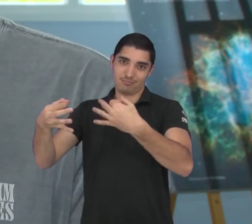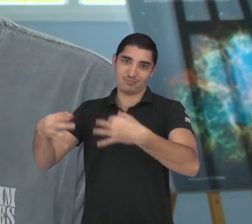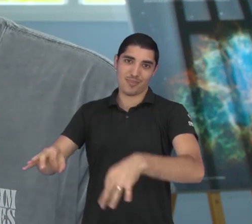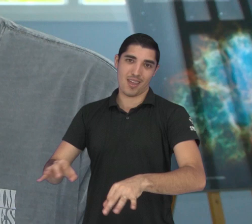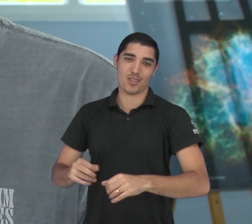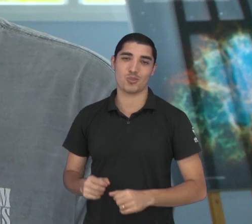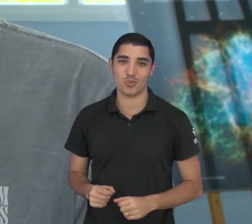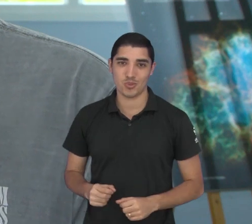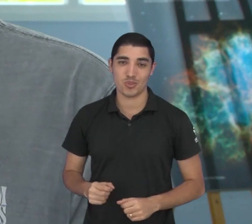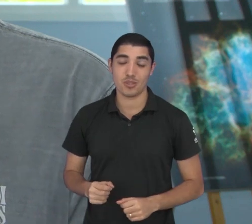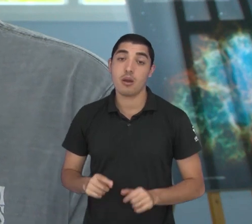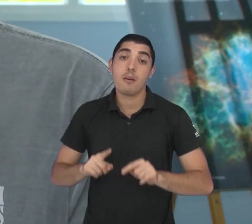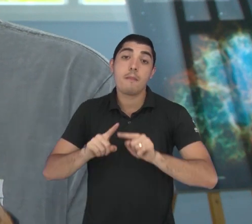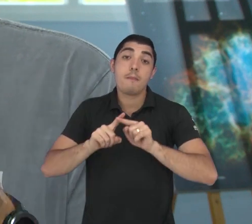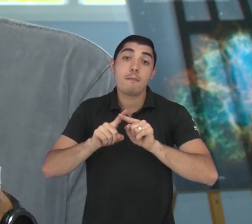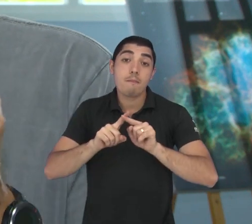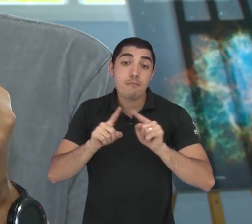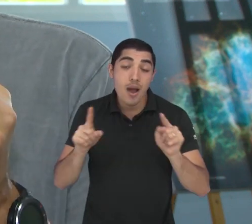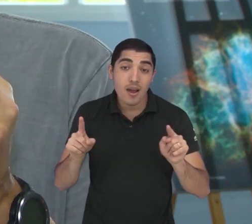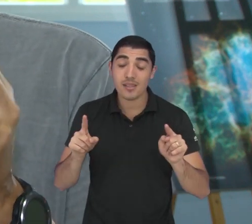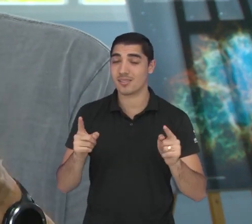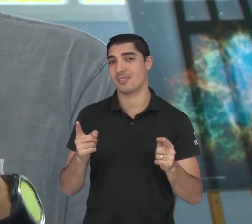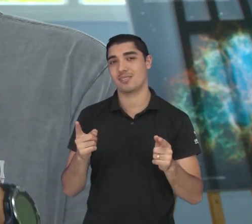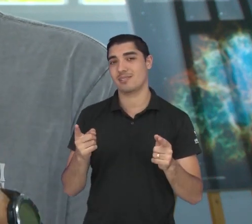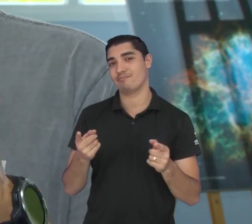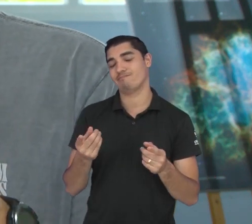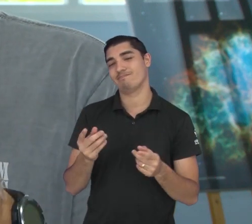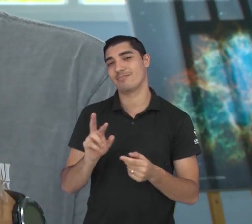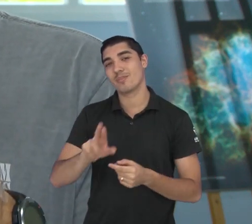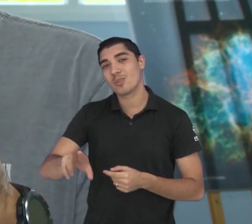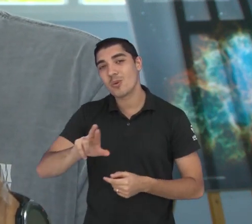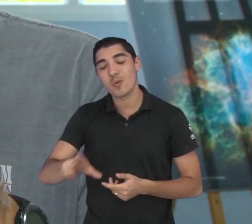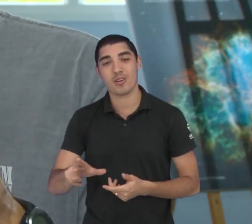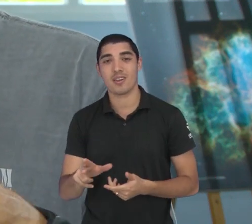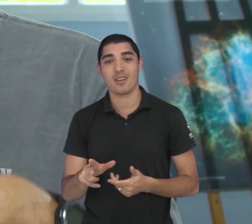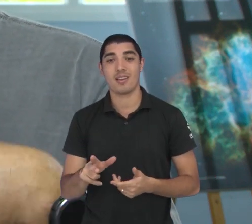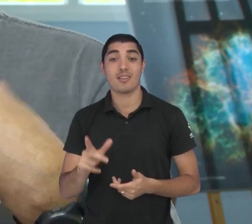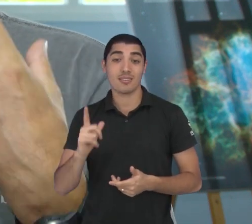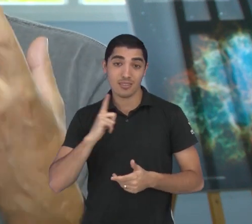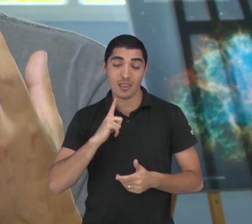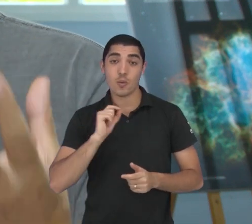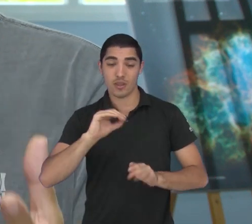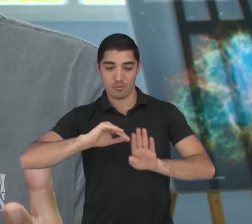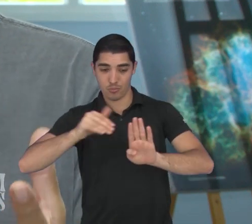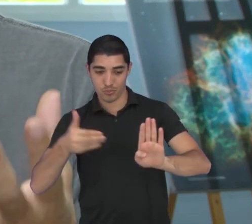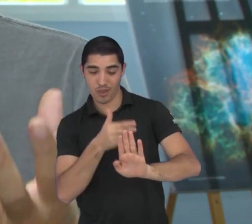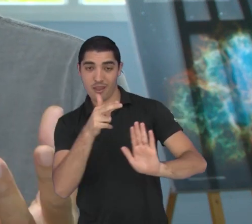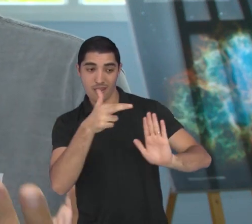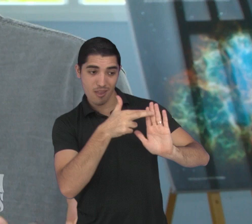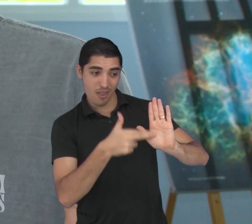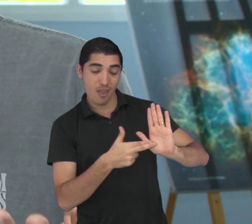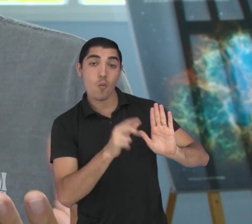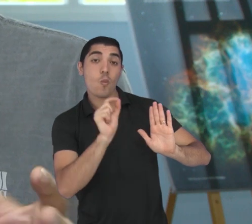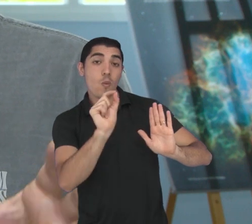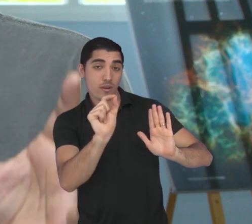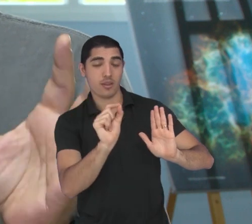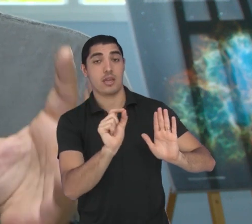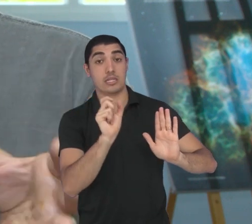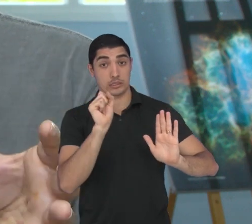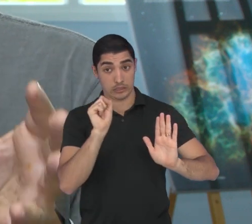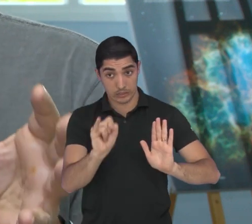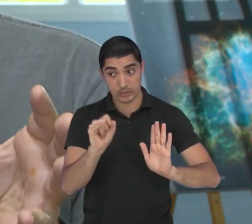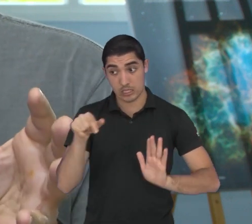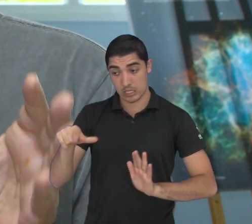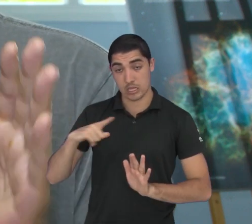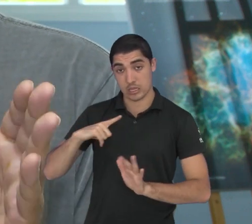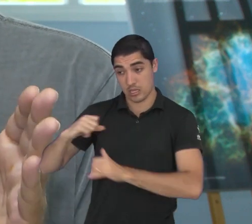que é um quarto de dia, né? Mas é um pouquinho menos do que isso. Então tem uma regra adicional que é,